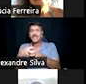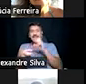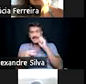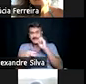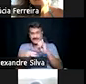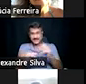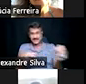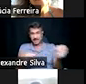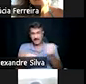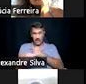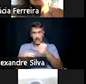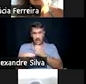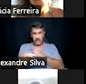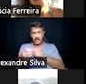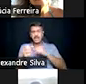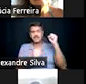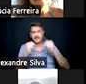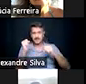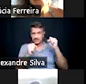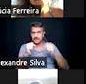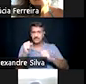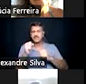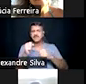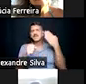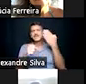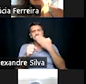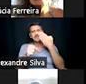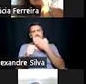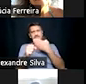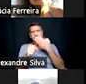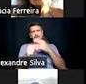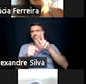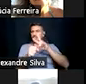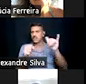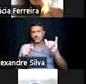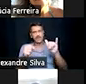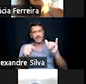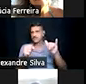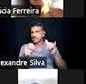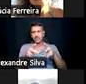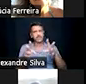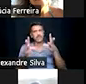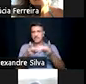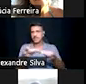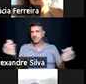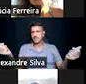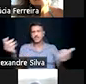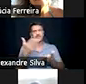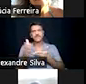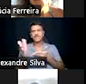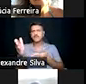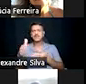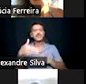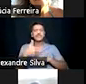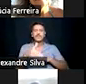grandes empresas da indústria cimenteira, não sobrará pedra sobre pedra, não sobrará fósforo sobre